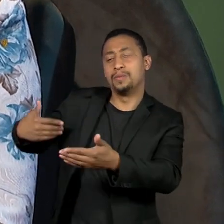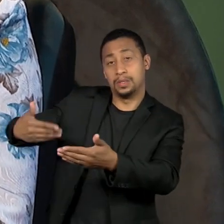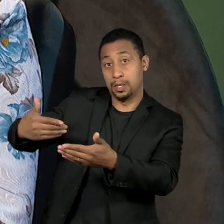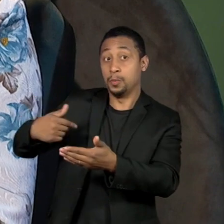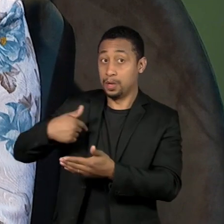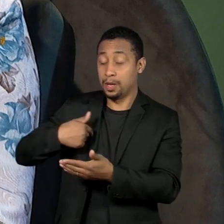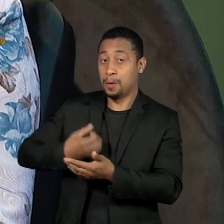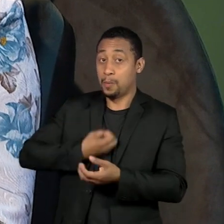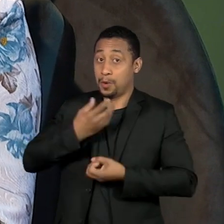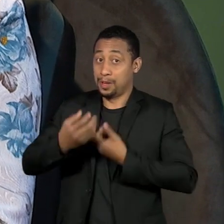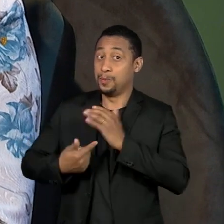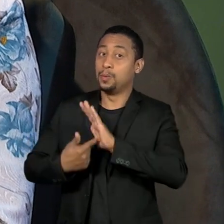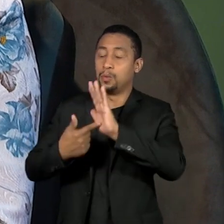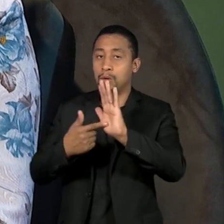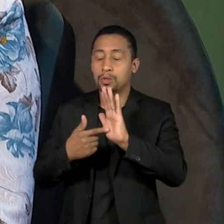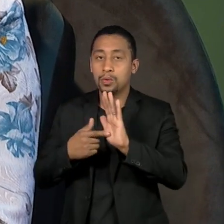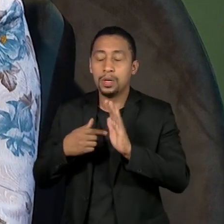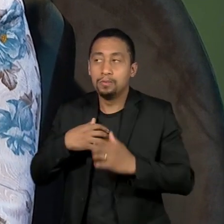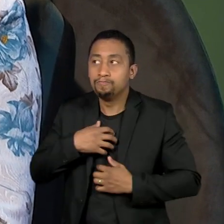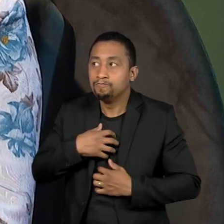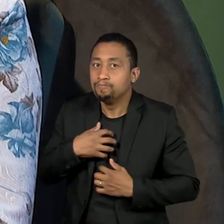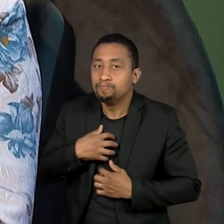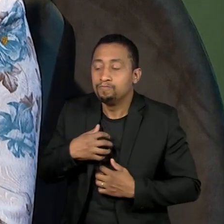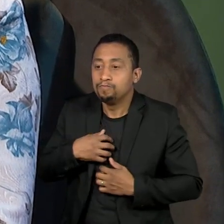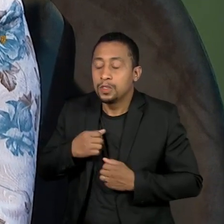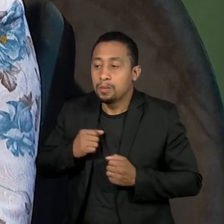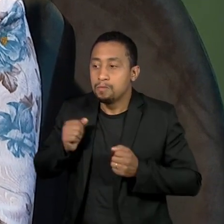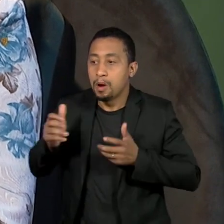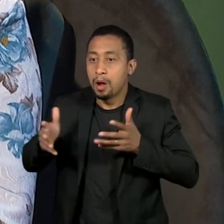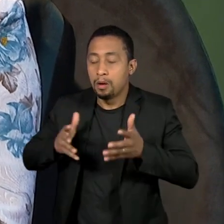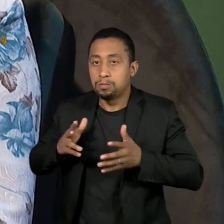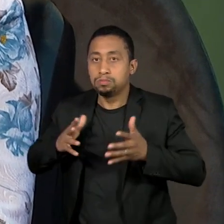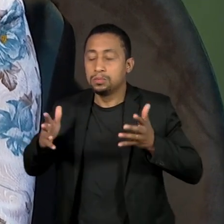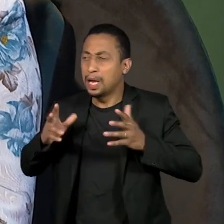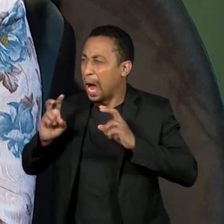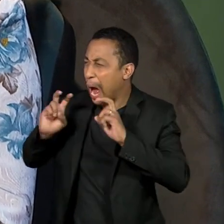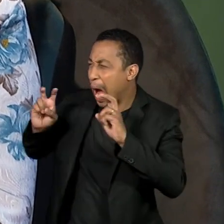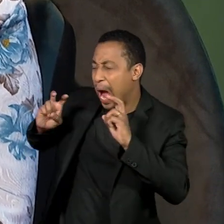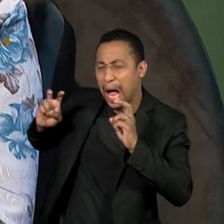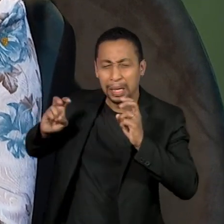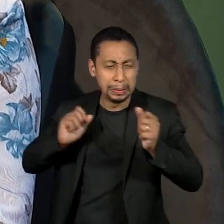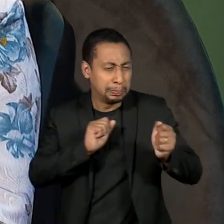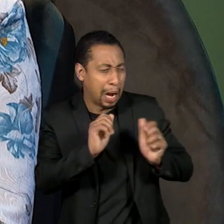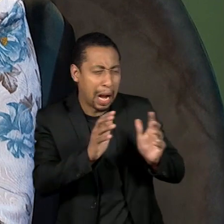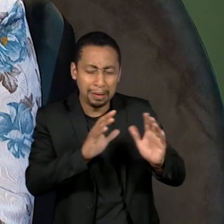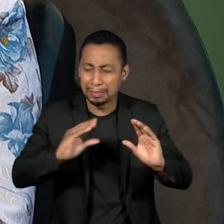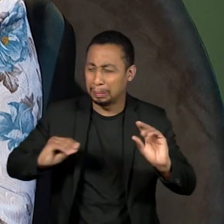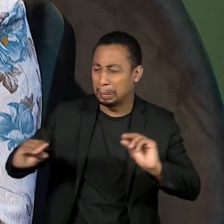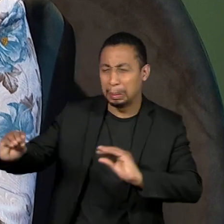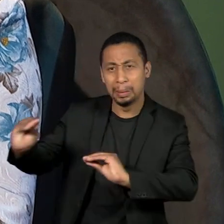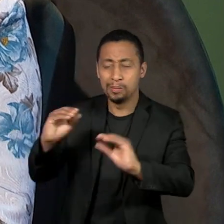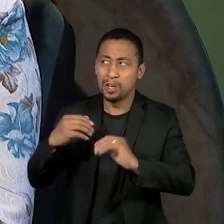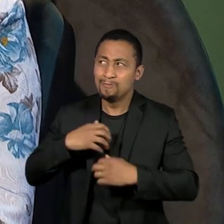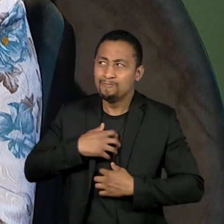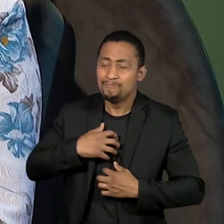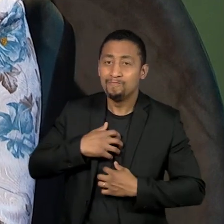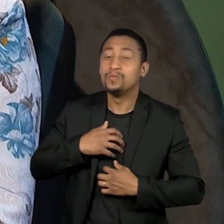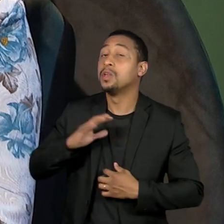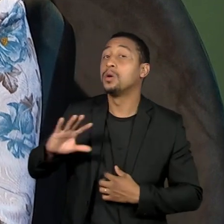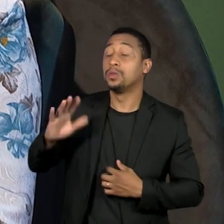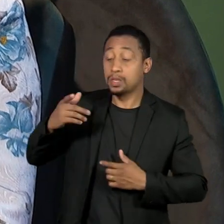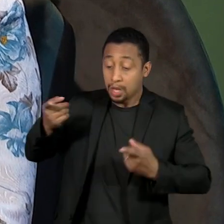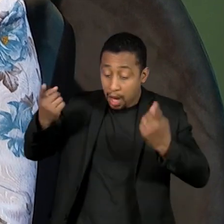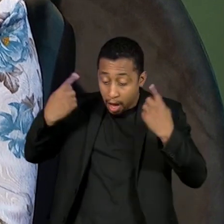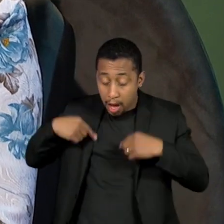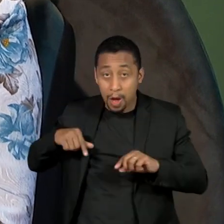dentro, vozeria, gritaria, identidades diversas. O avesso do meu eu, colcha do retalho do